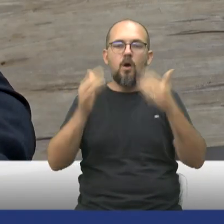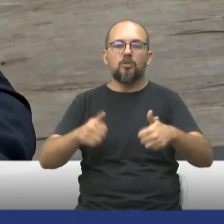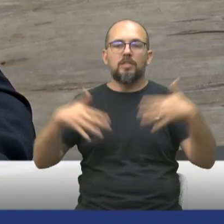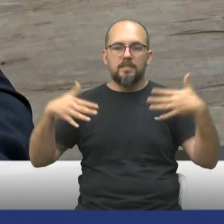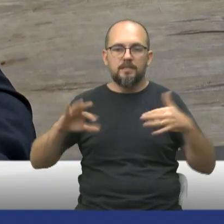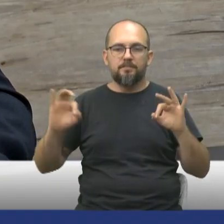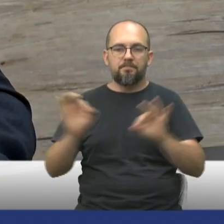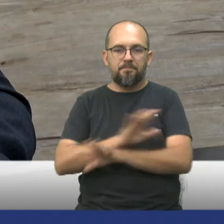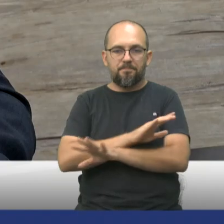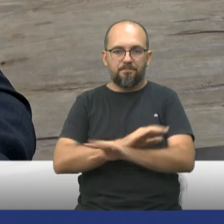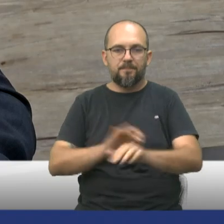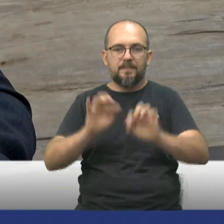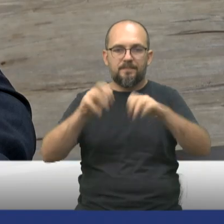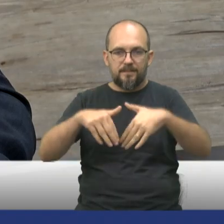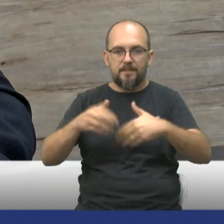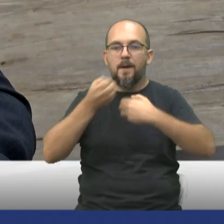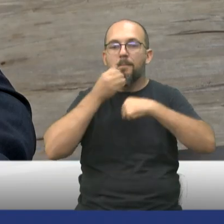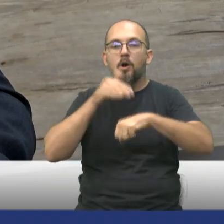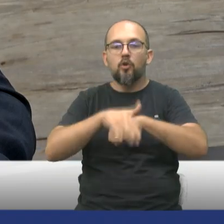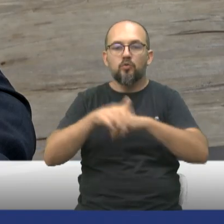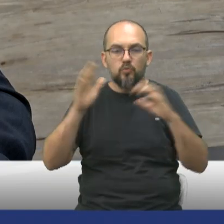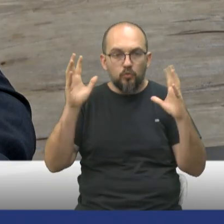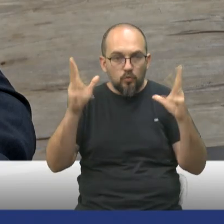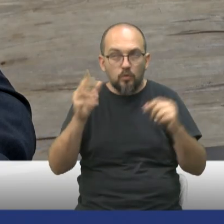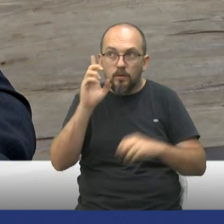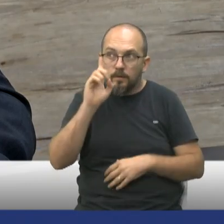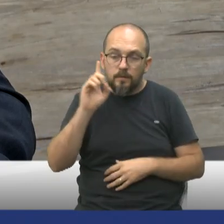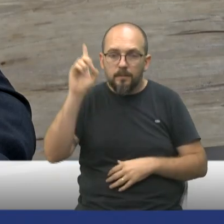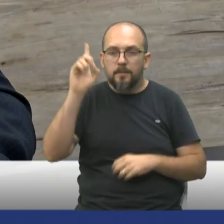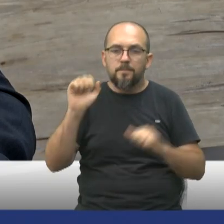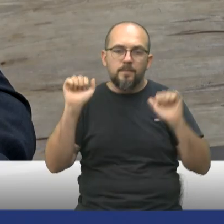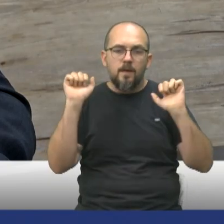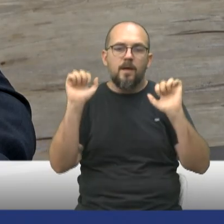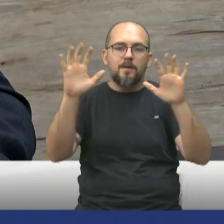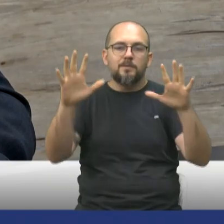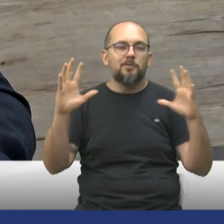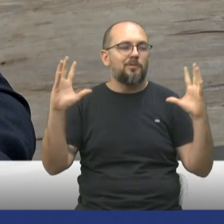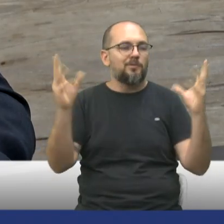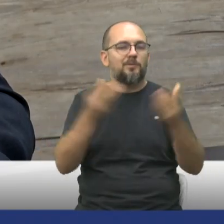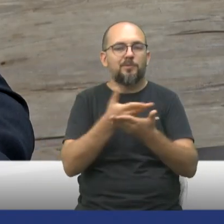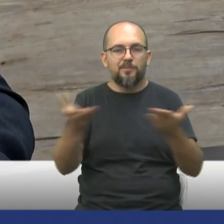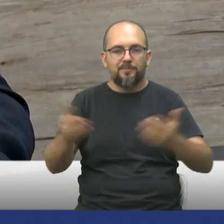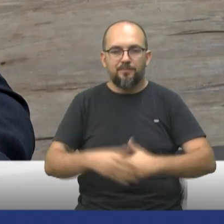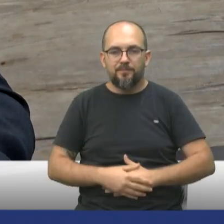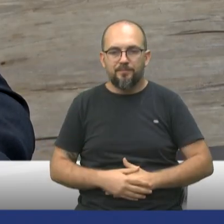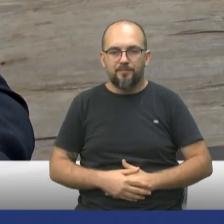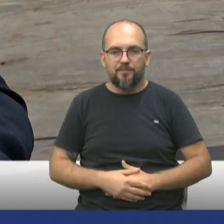pública. Uma boa noite a todos aí, que Deus abençoe todos vocês.